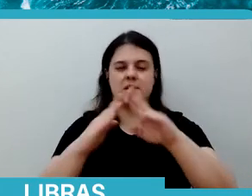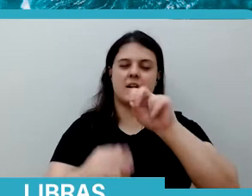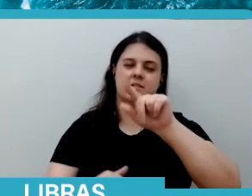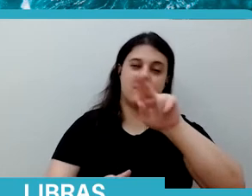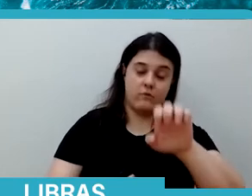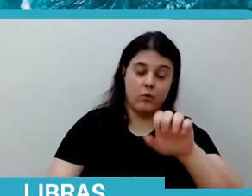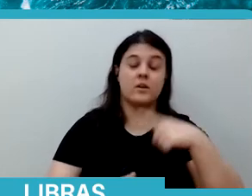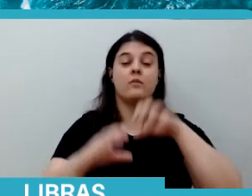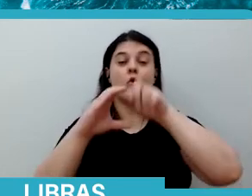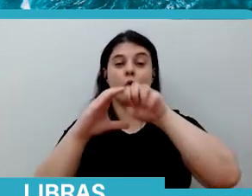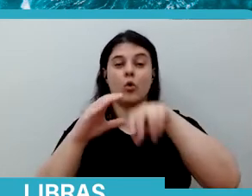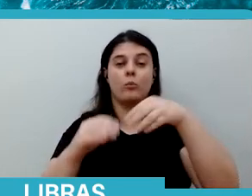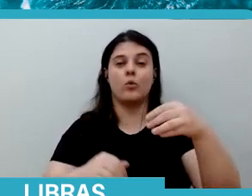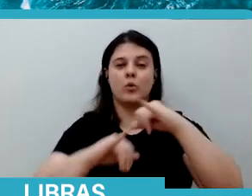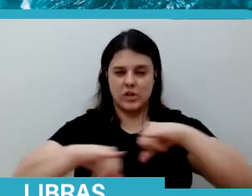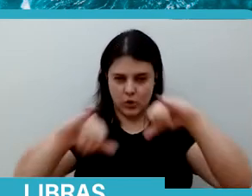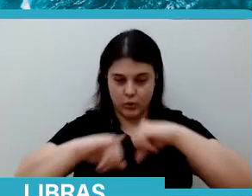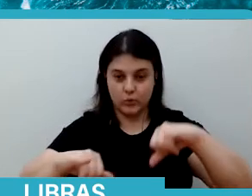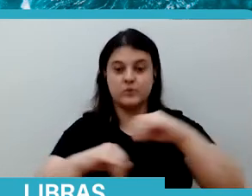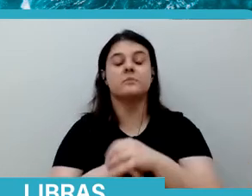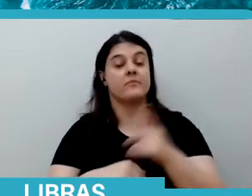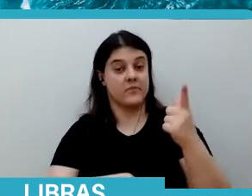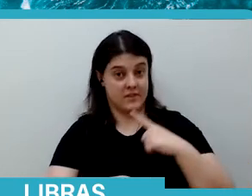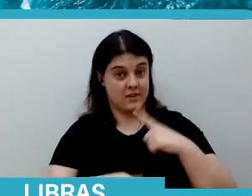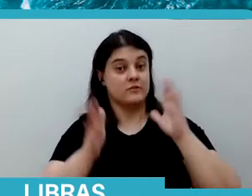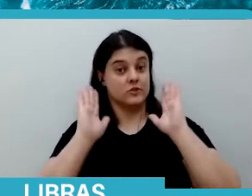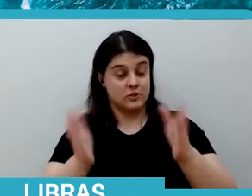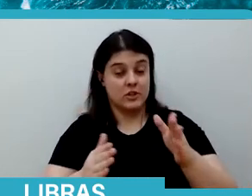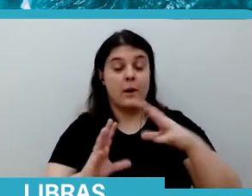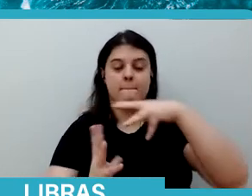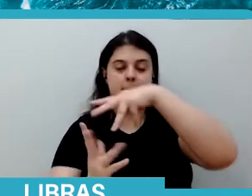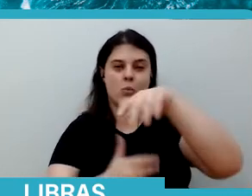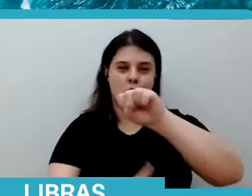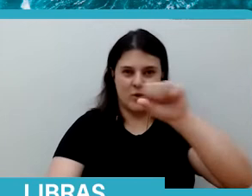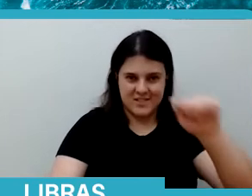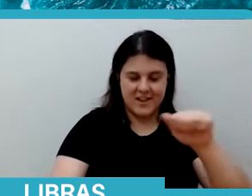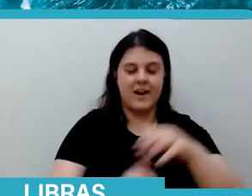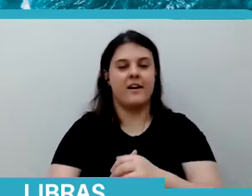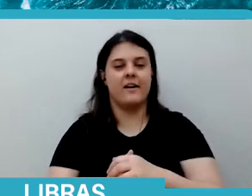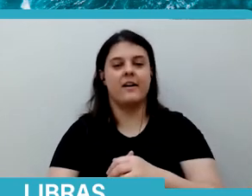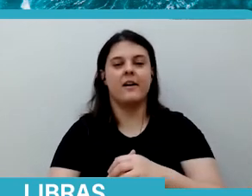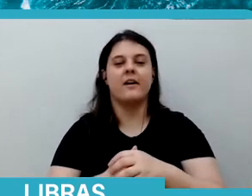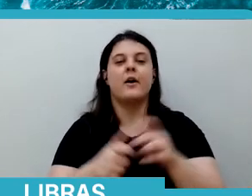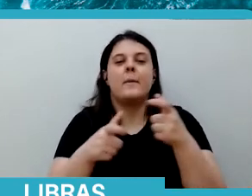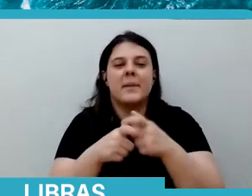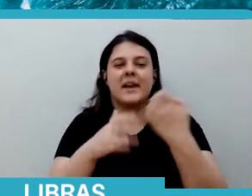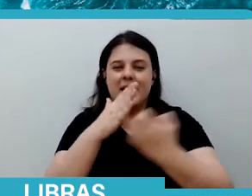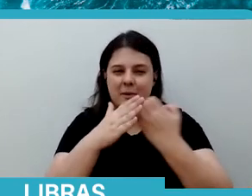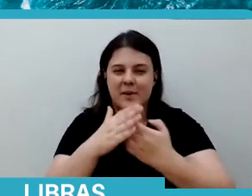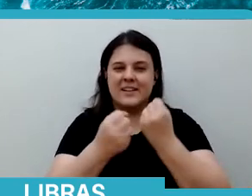Globo News na na cidade de soluções no mundo Esse a é no pequenas igrejas